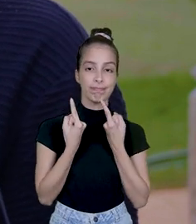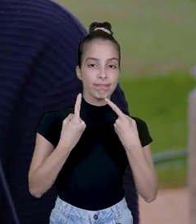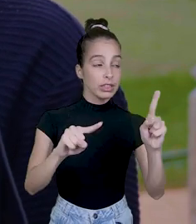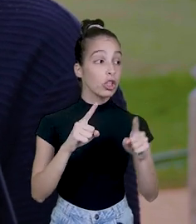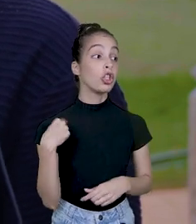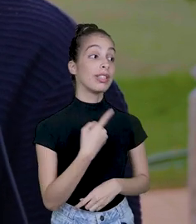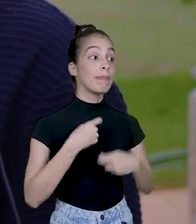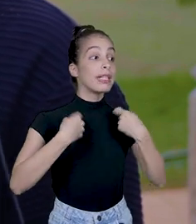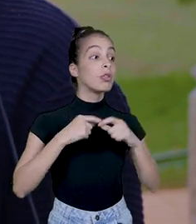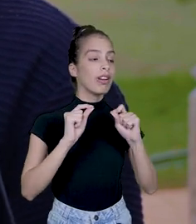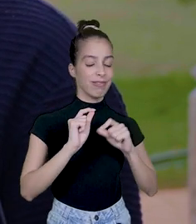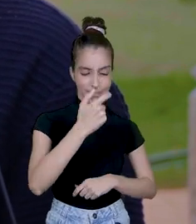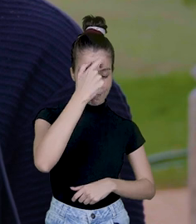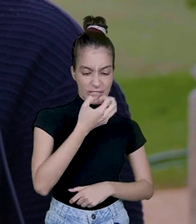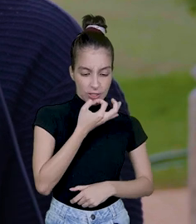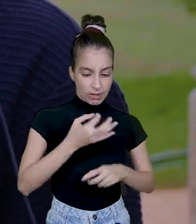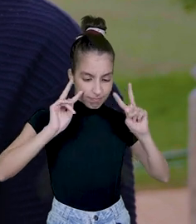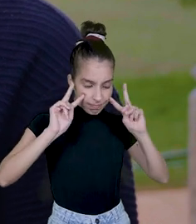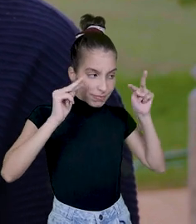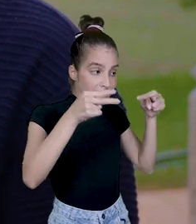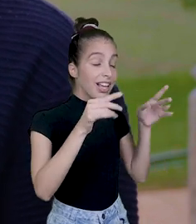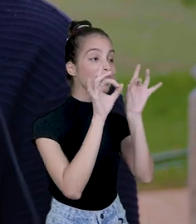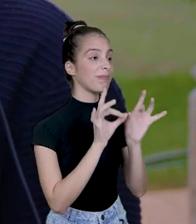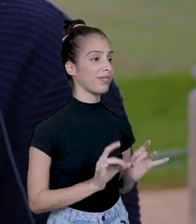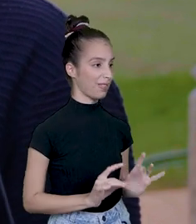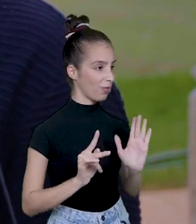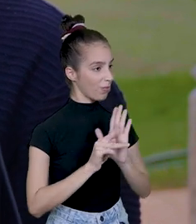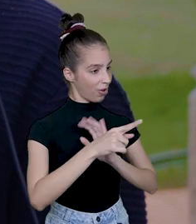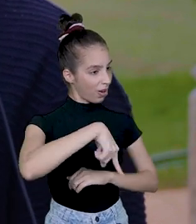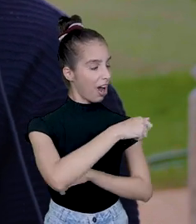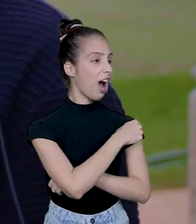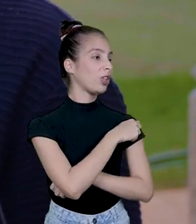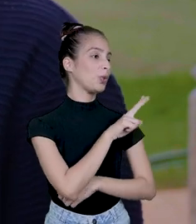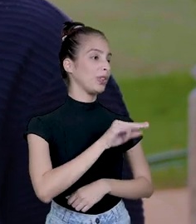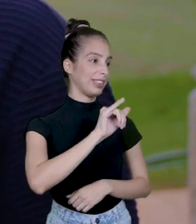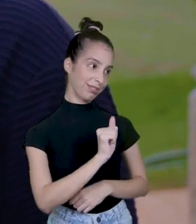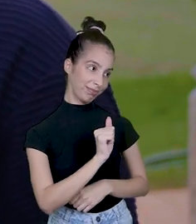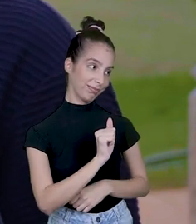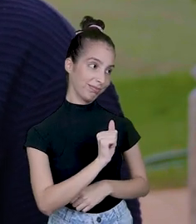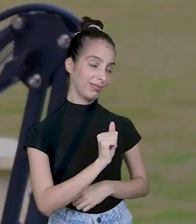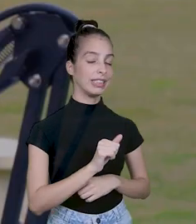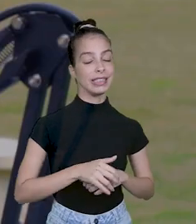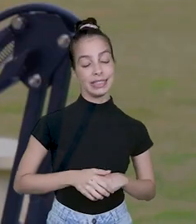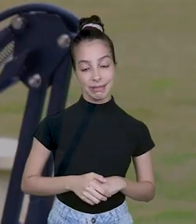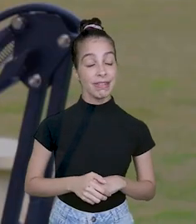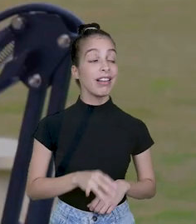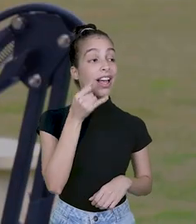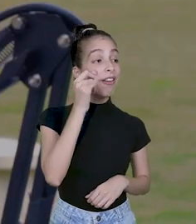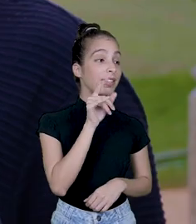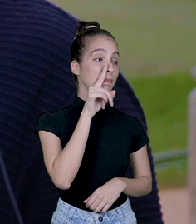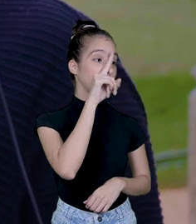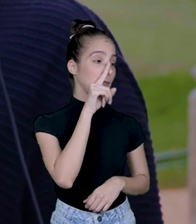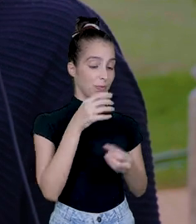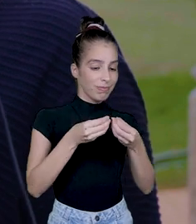precisamos ter um olhar muito especial né pro uso da Inteligência Artificial pelos alunos né para evitar esse